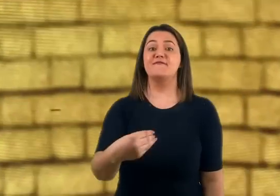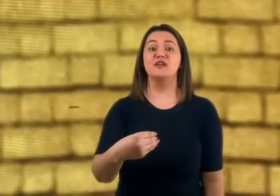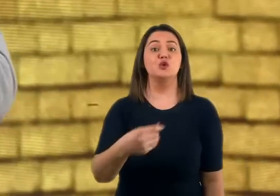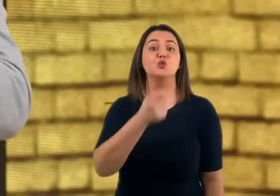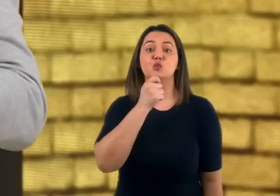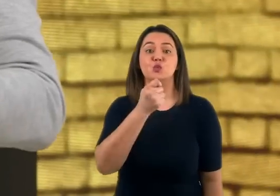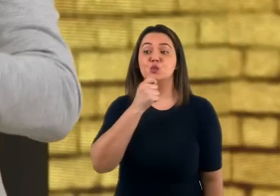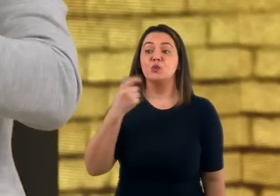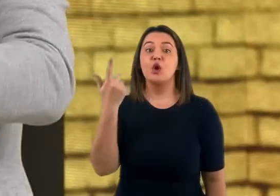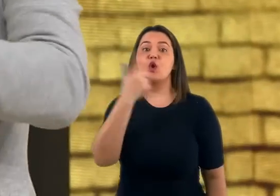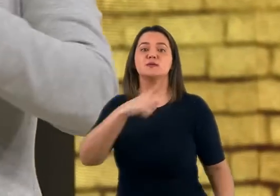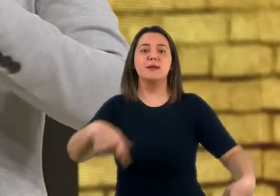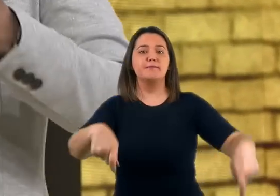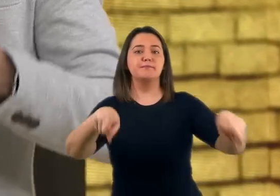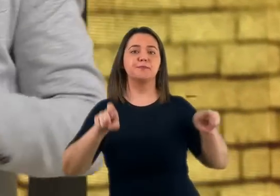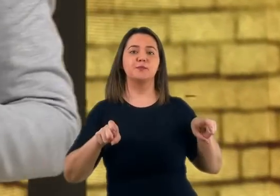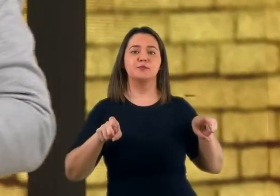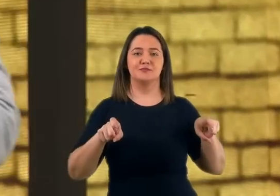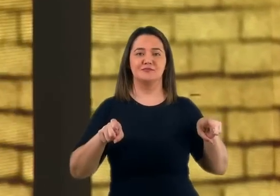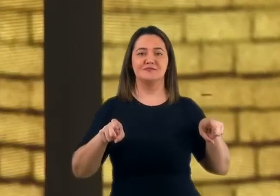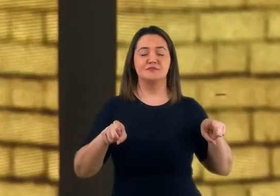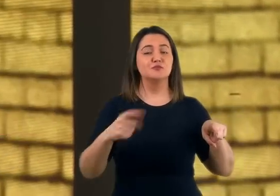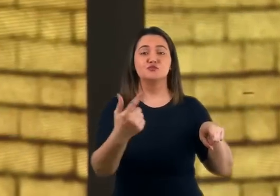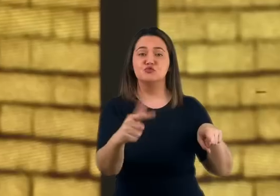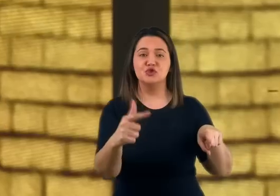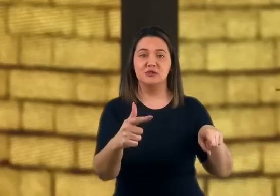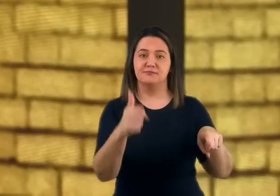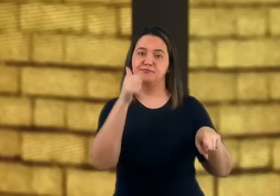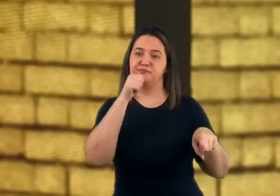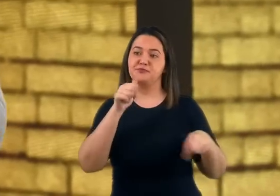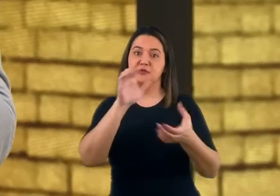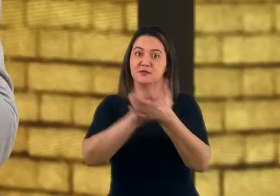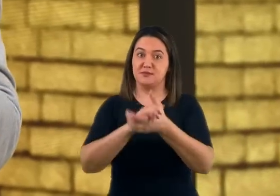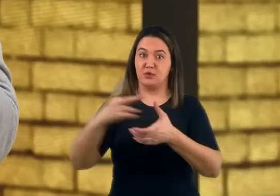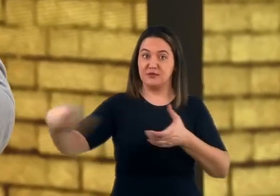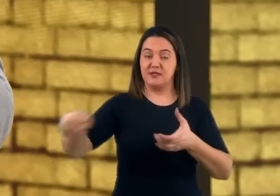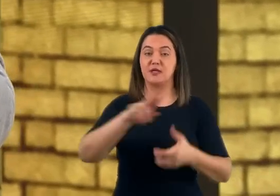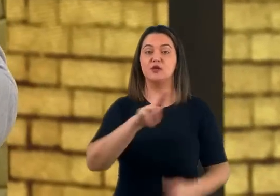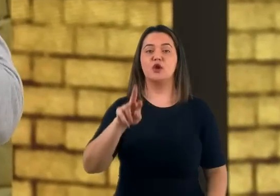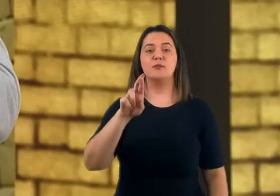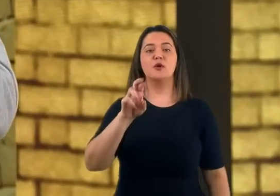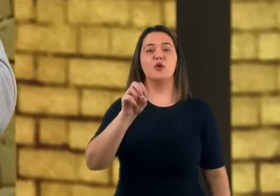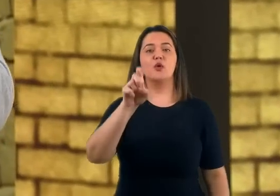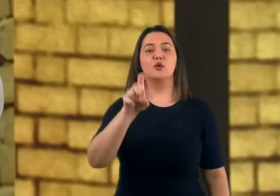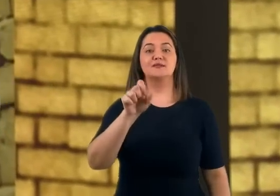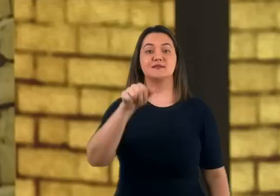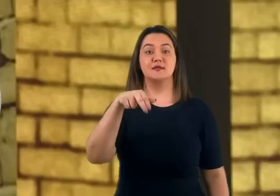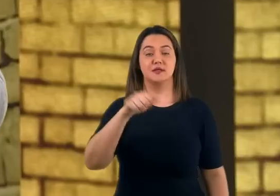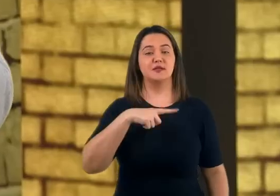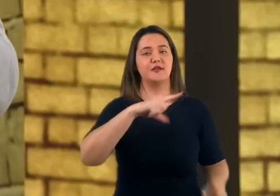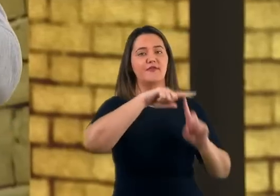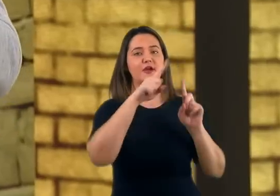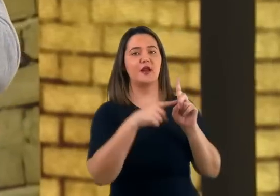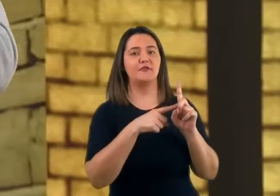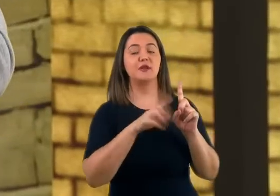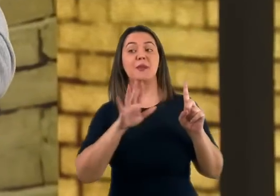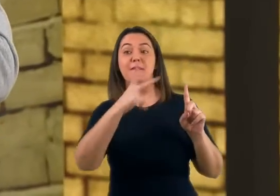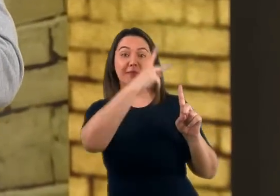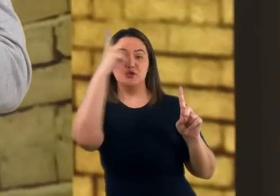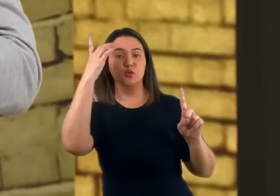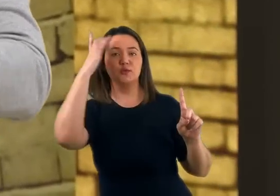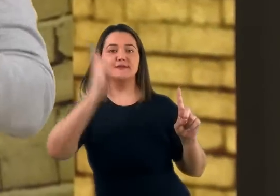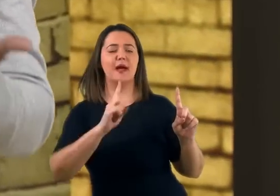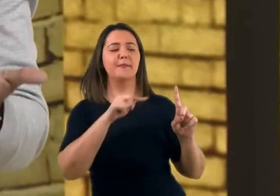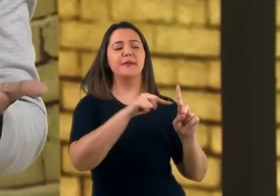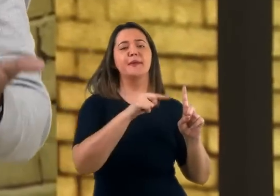herdeiro estabelecido que pudesse ocupar o seu trono. A sua esposa, Roxana, estava de fato grávida, mas ninguém sabia